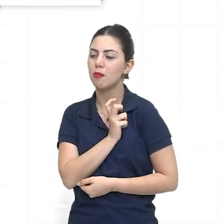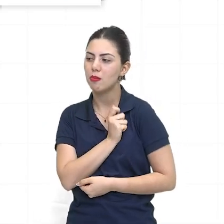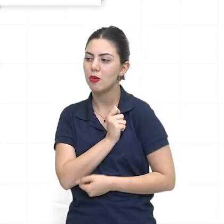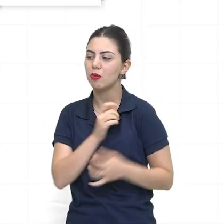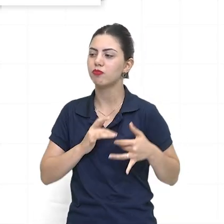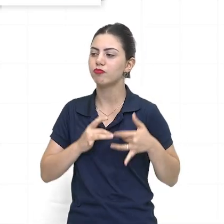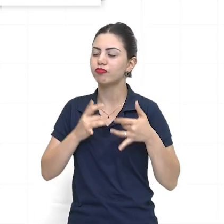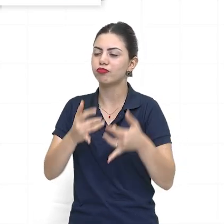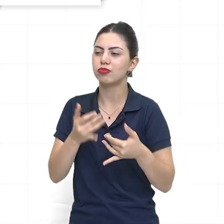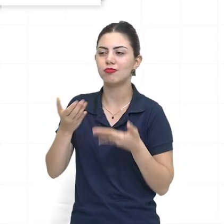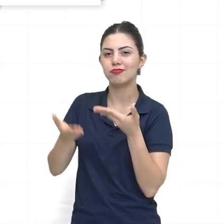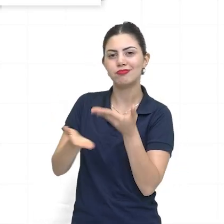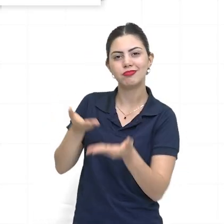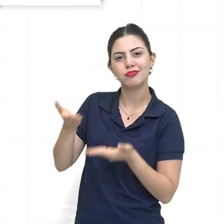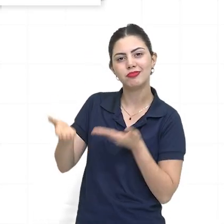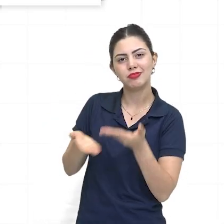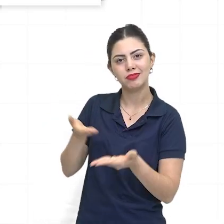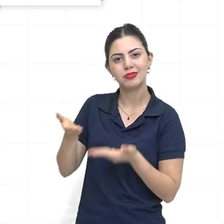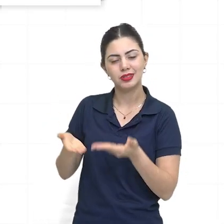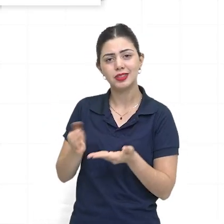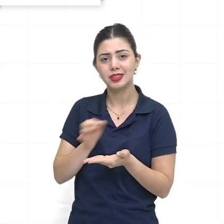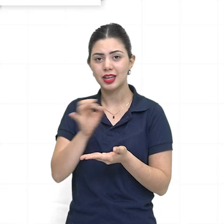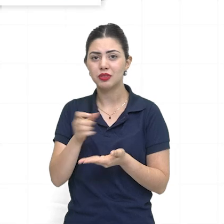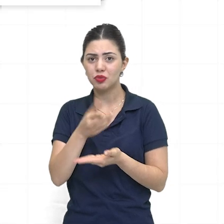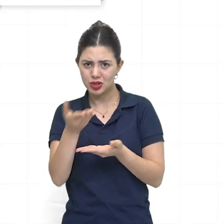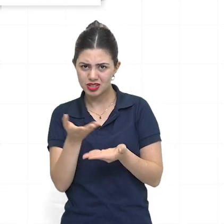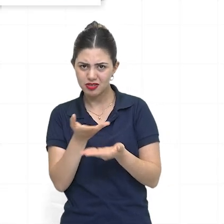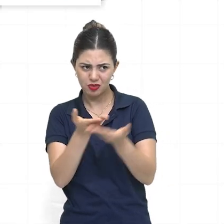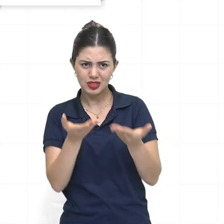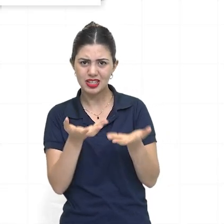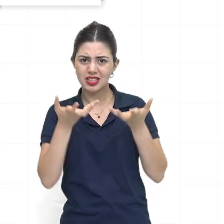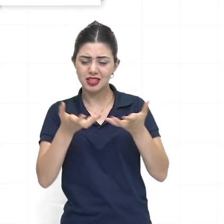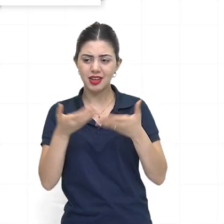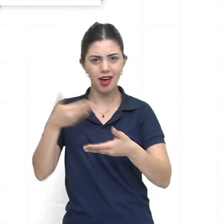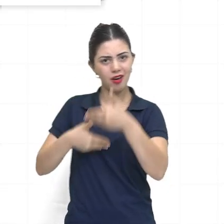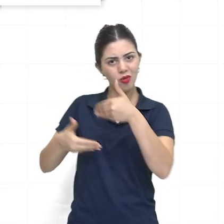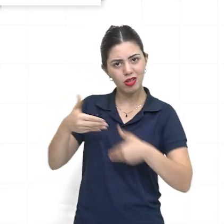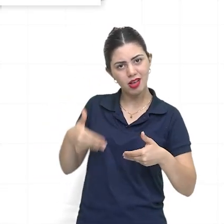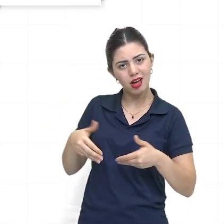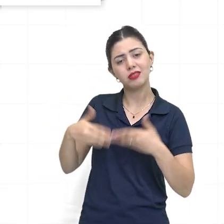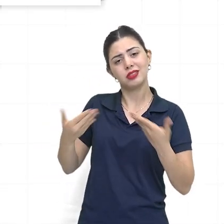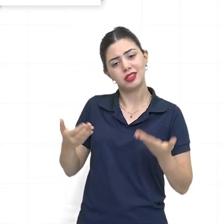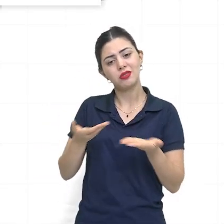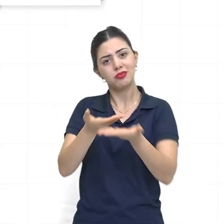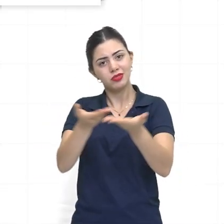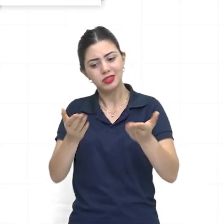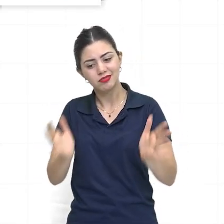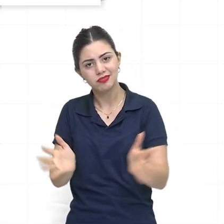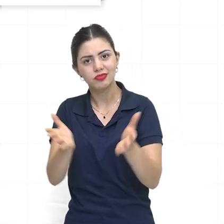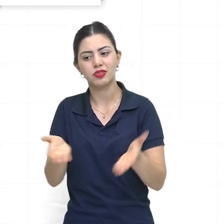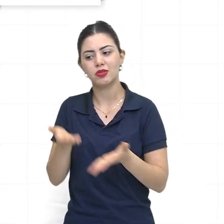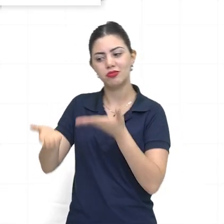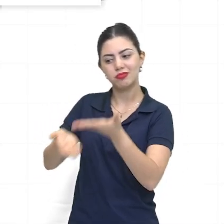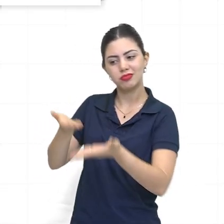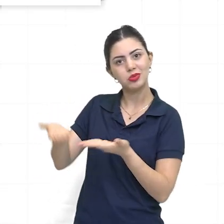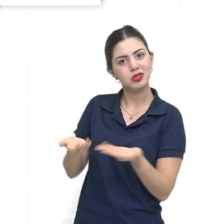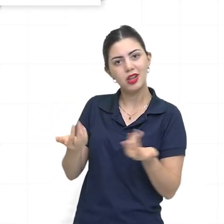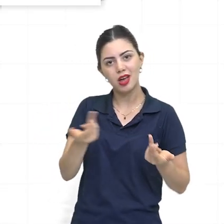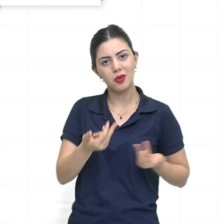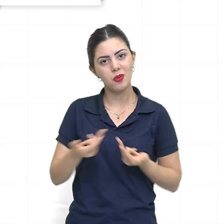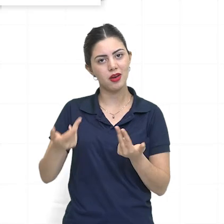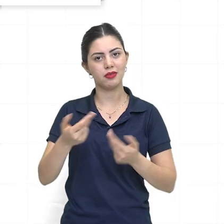com benevolência, dando o que deles espera receber e sendo fiel à sua própria